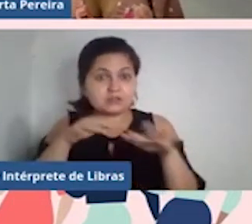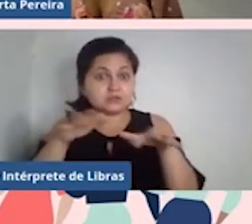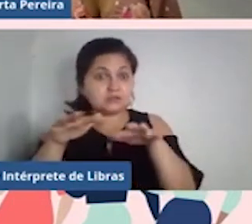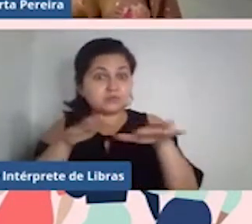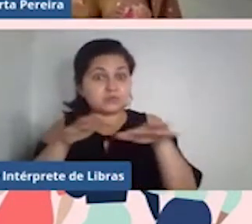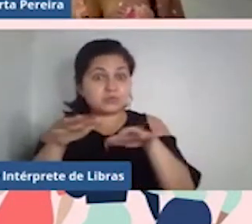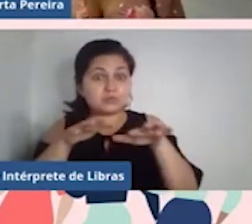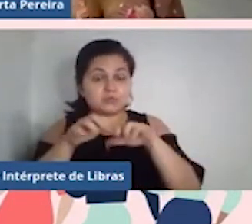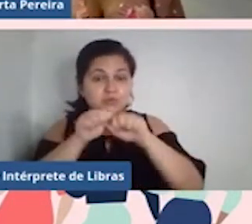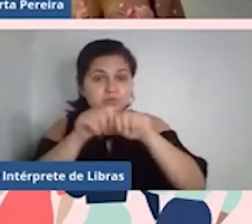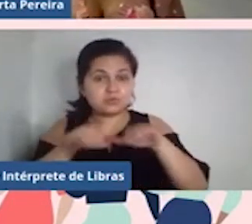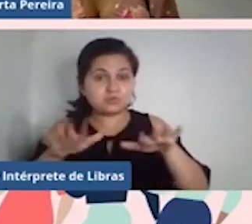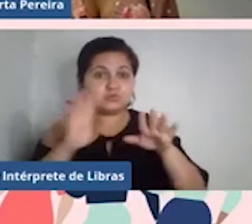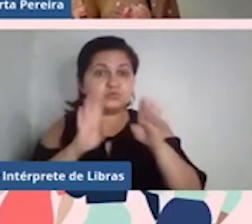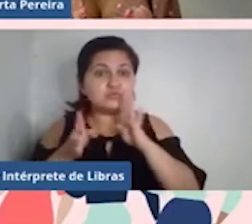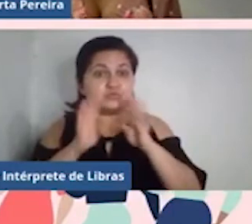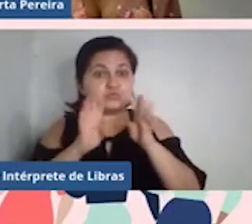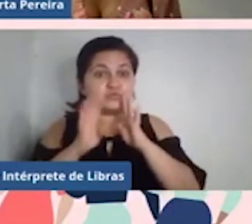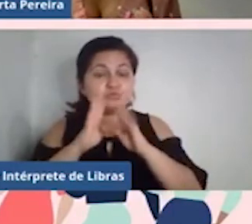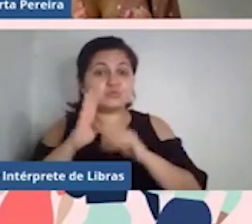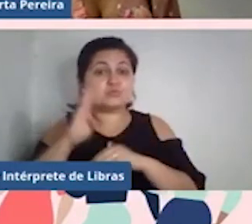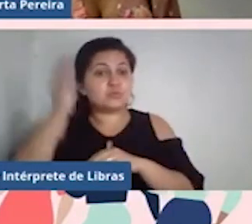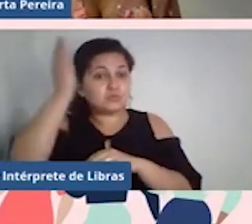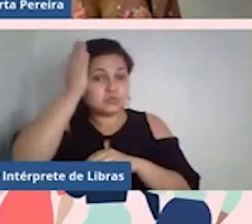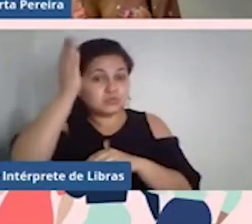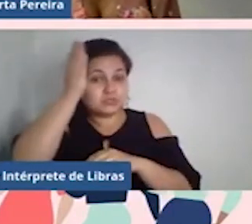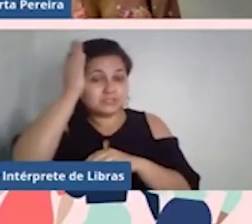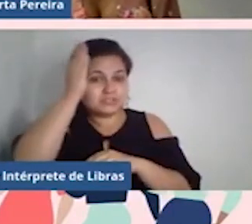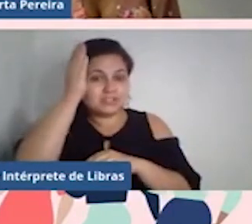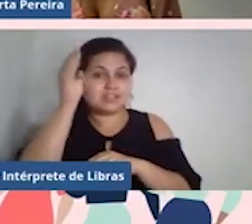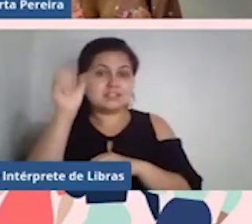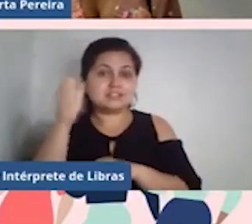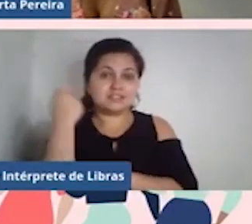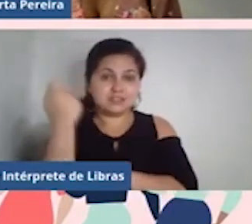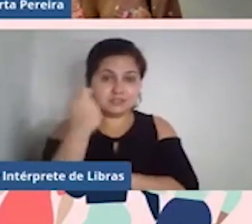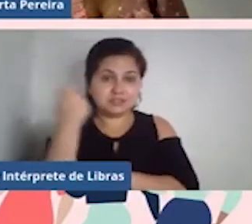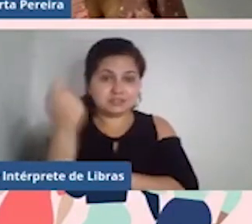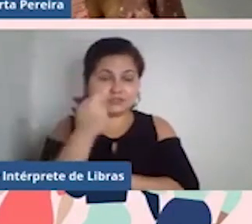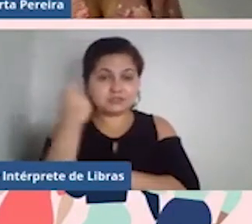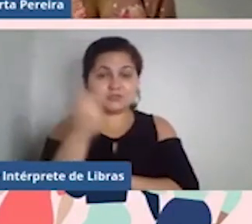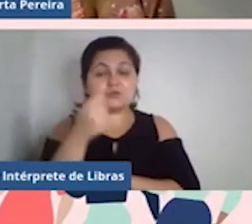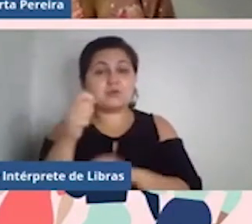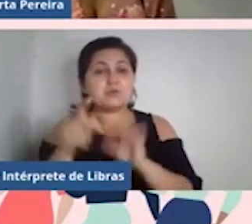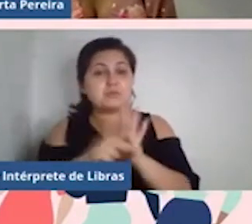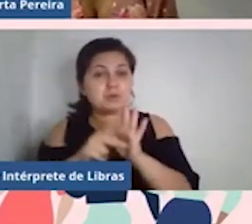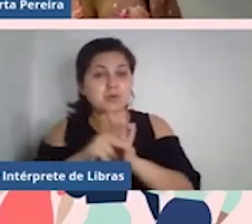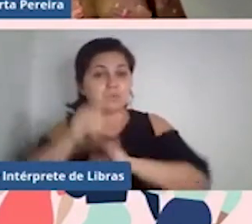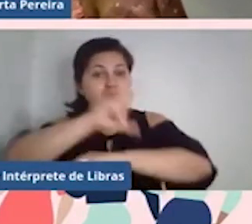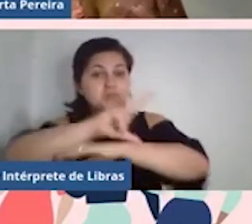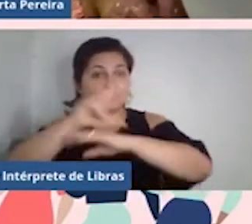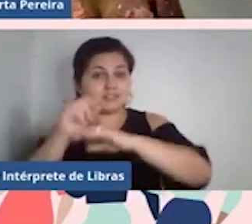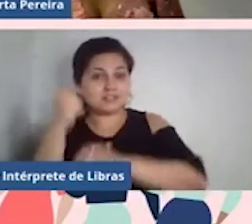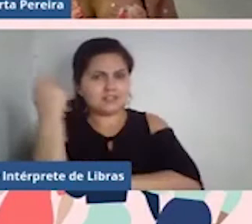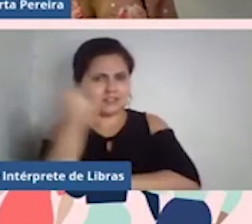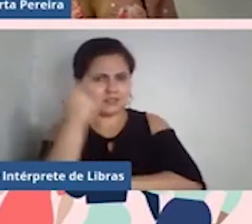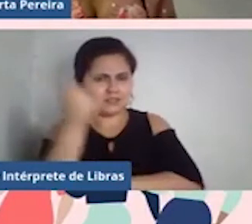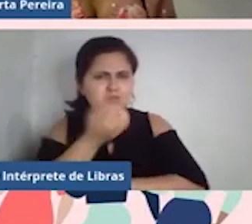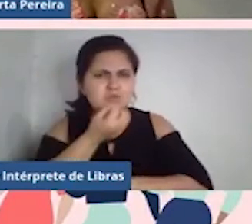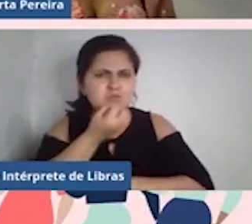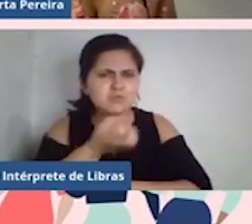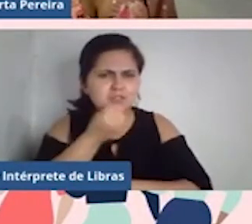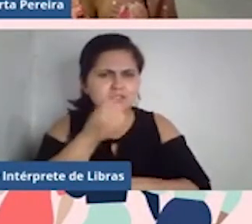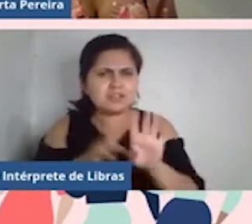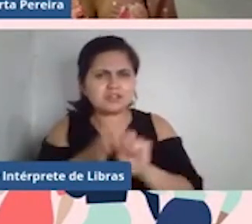que tá no Facebook do Sesc RS, do Senac RS, da FEComércio RS, os comentários, a participação